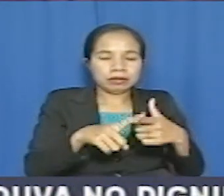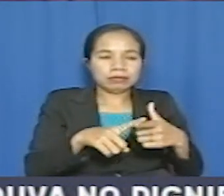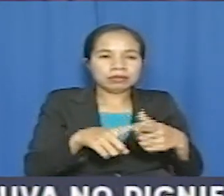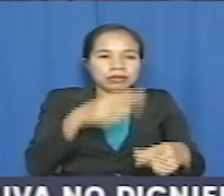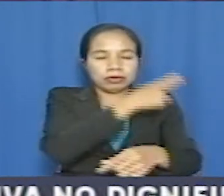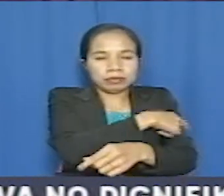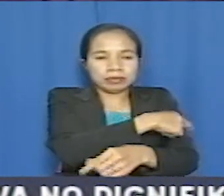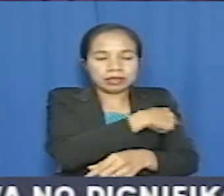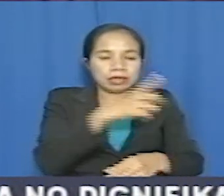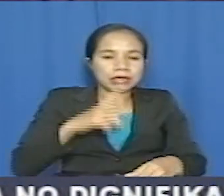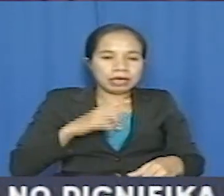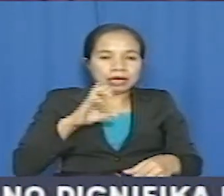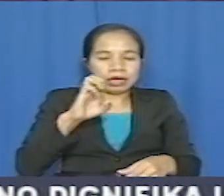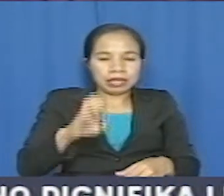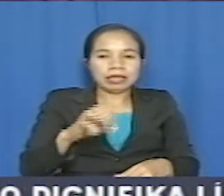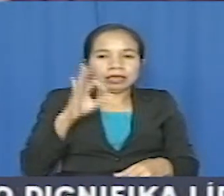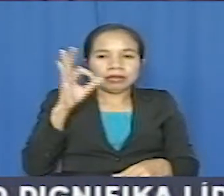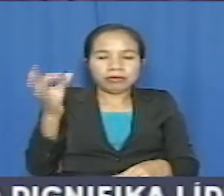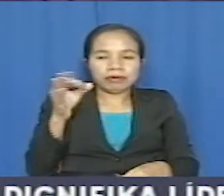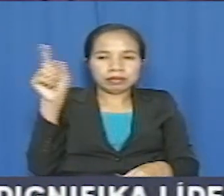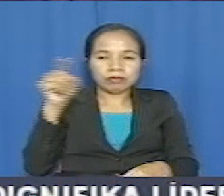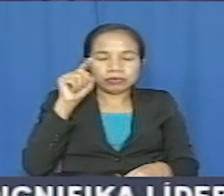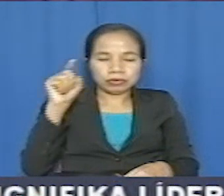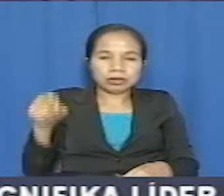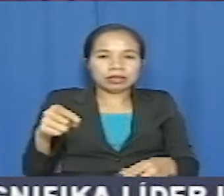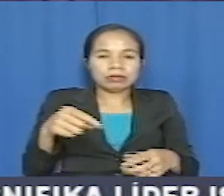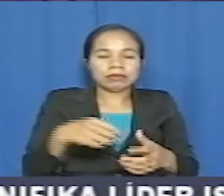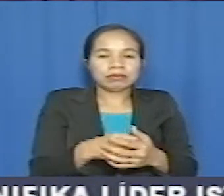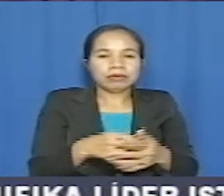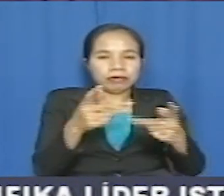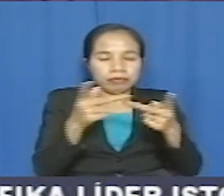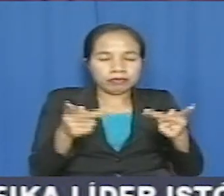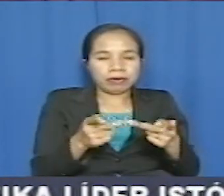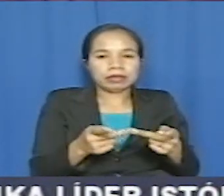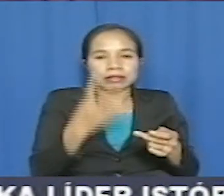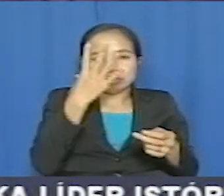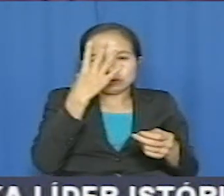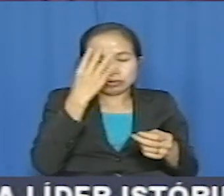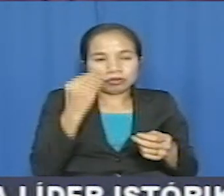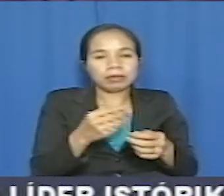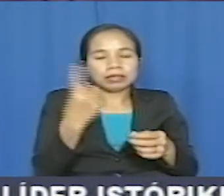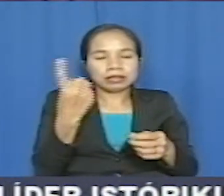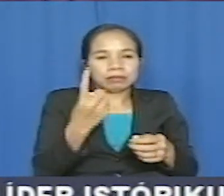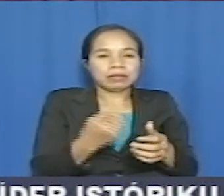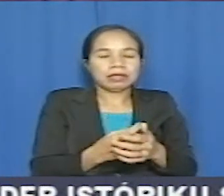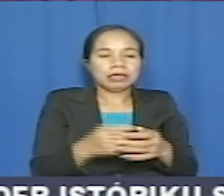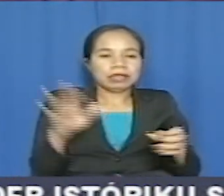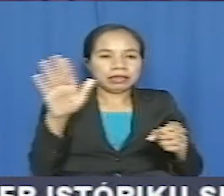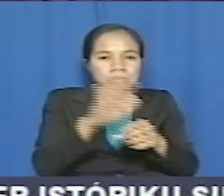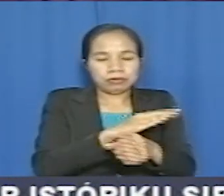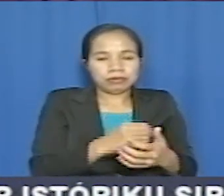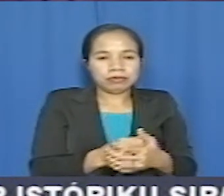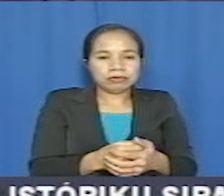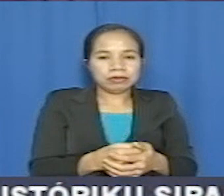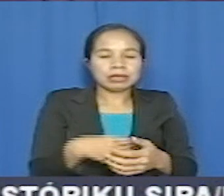ne 90% kata kama ne sempre na kono, nunca mamo. Ya am hare kata dian depois hotan se